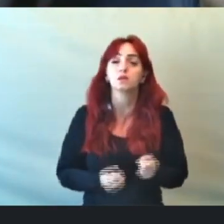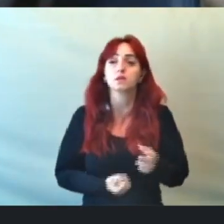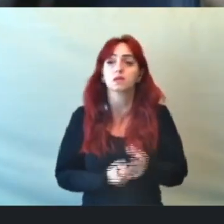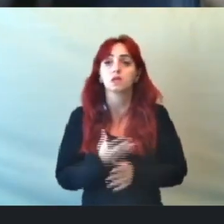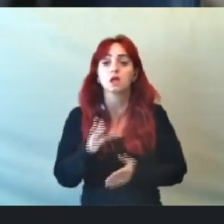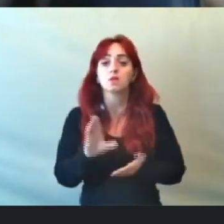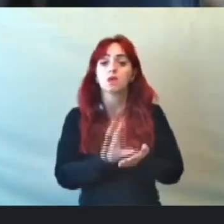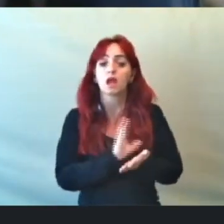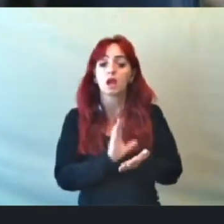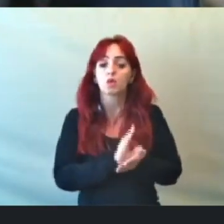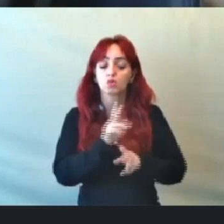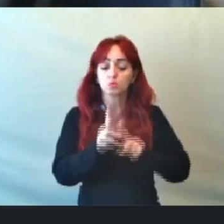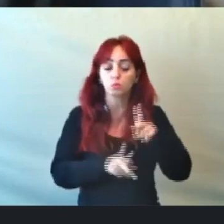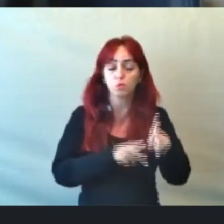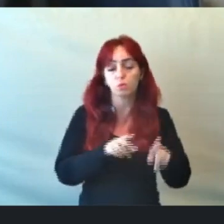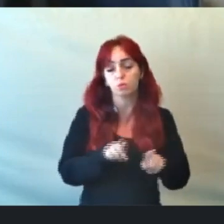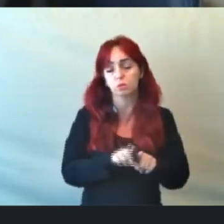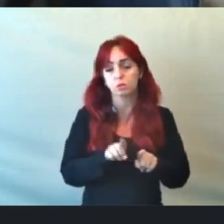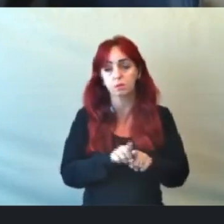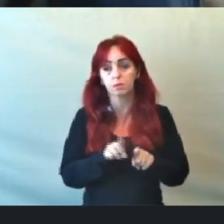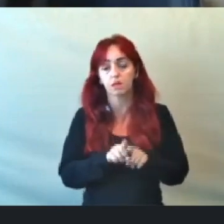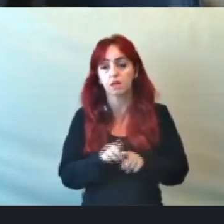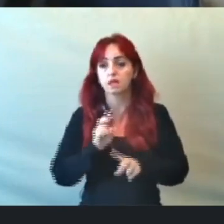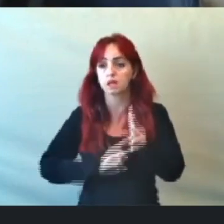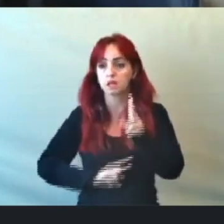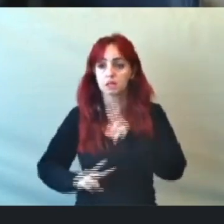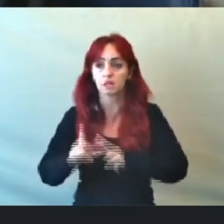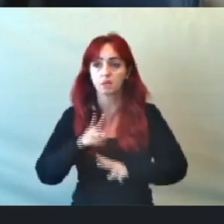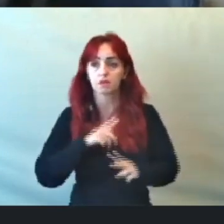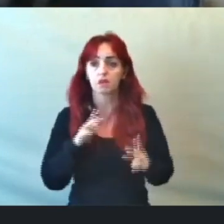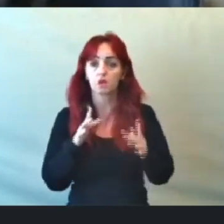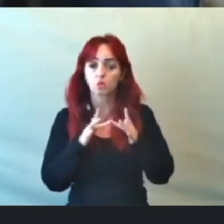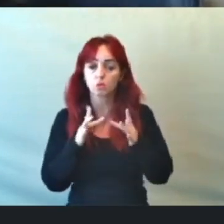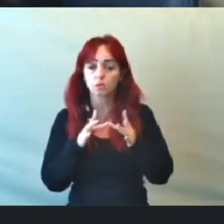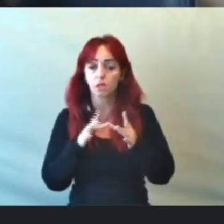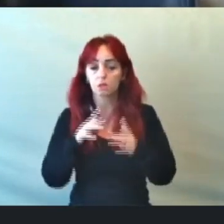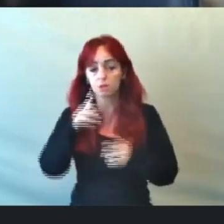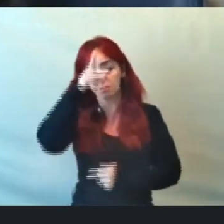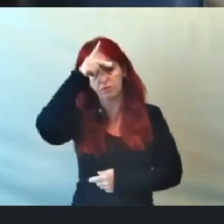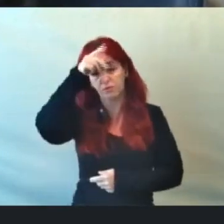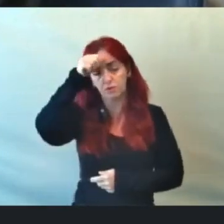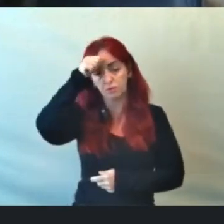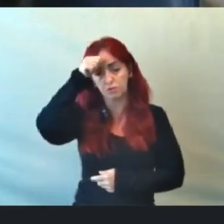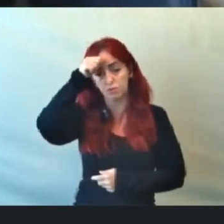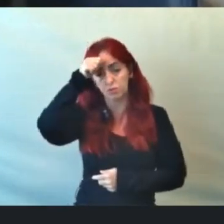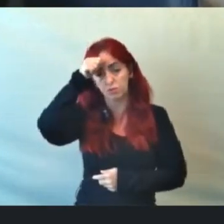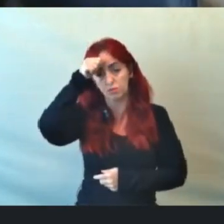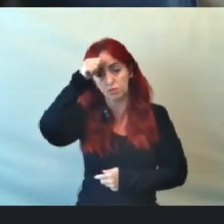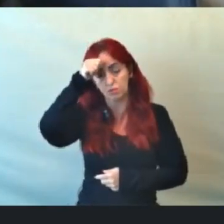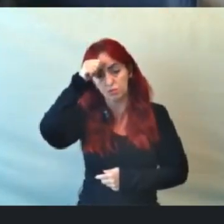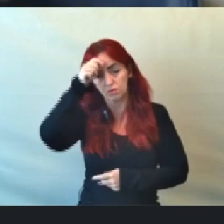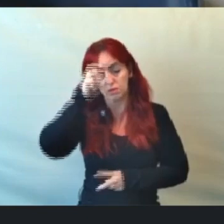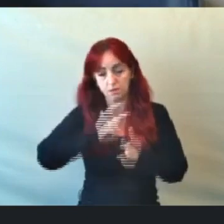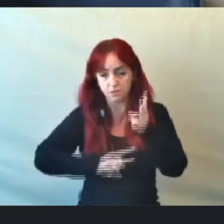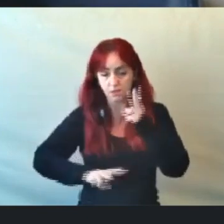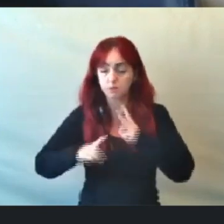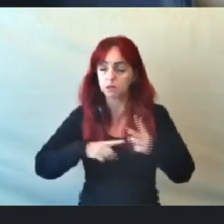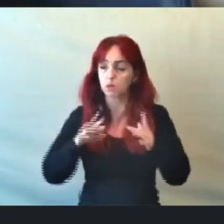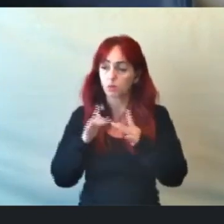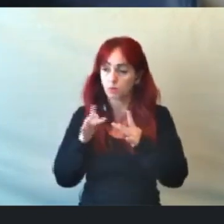com contatos com a prefeitura sobre isso, porque a prefeitura tem responsabilidade de